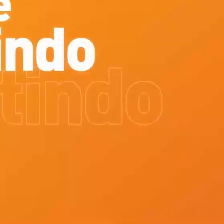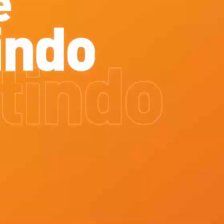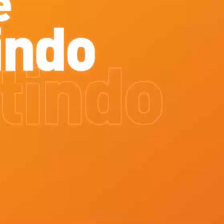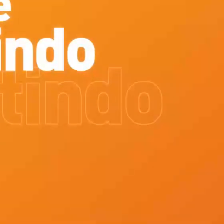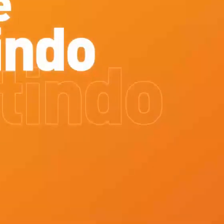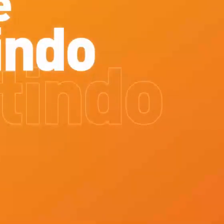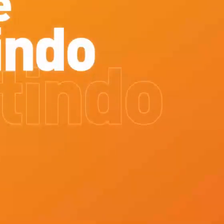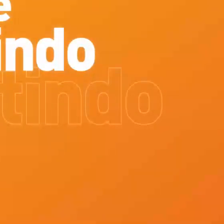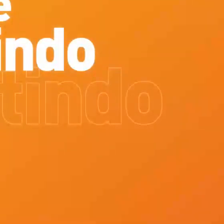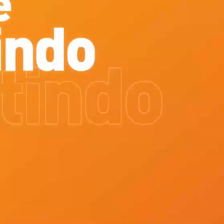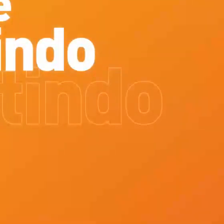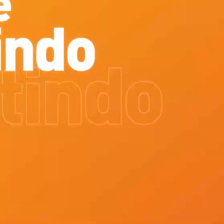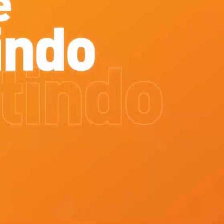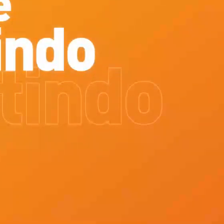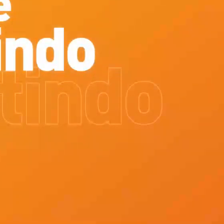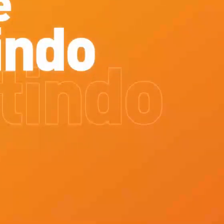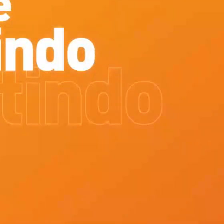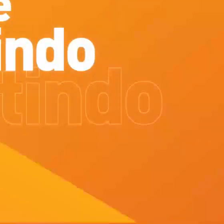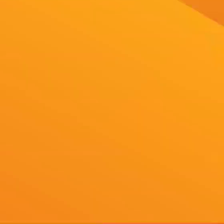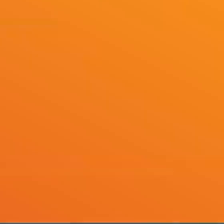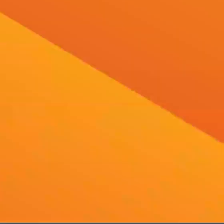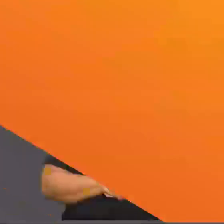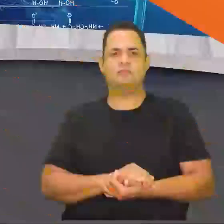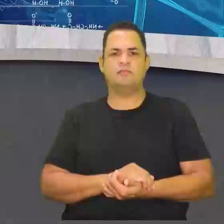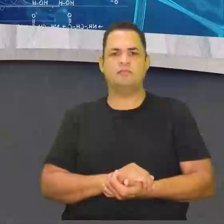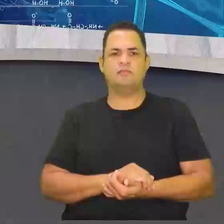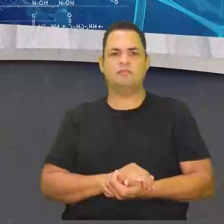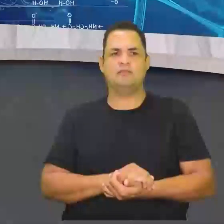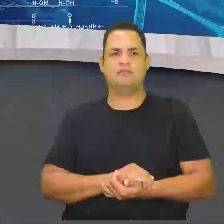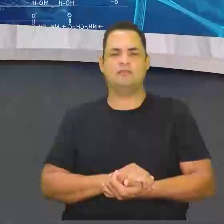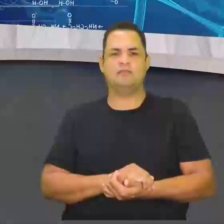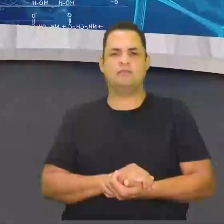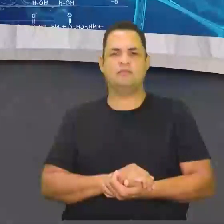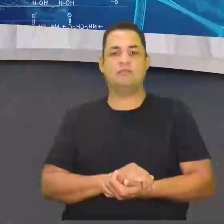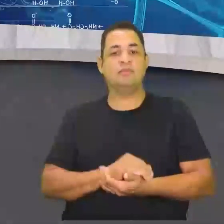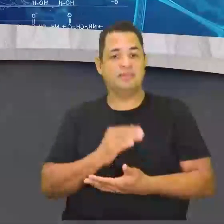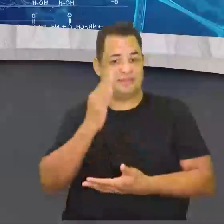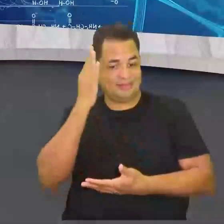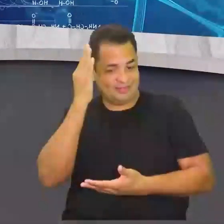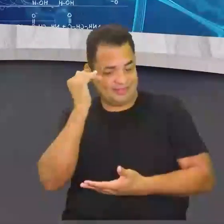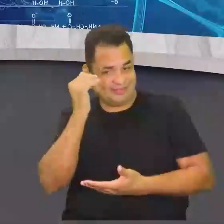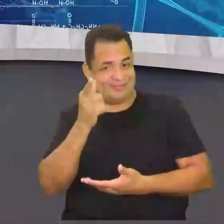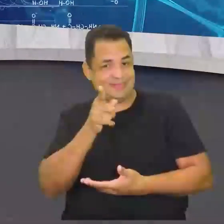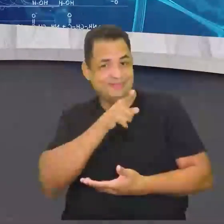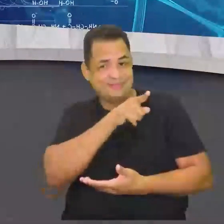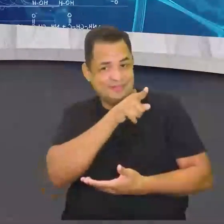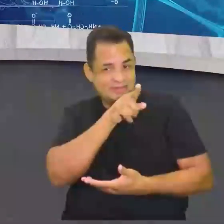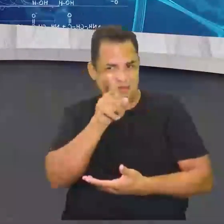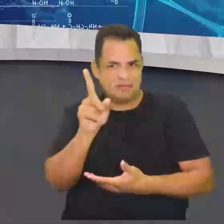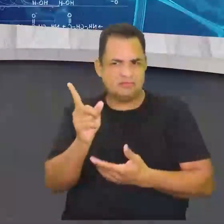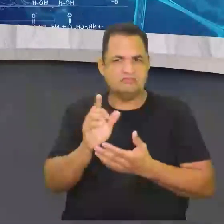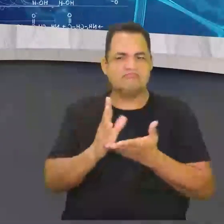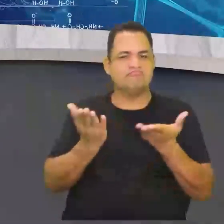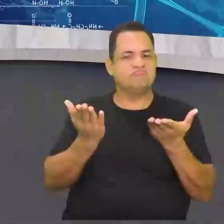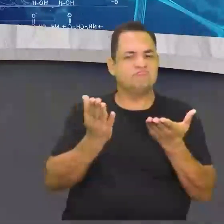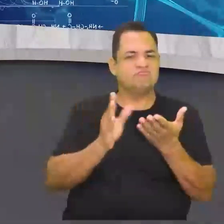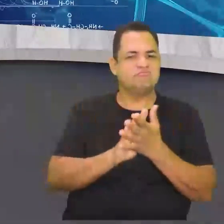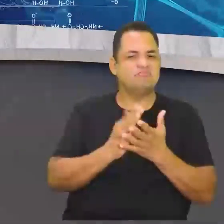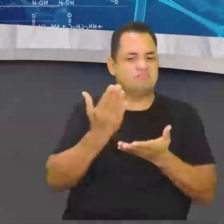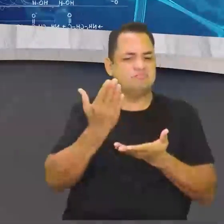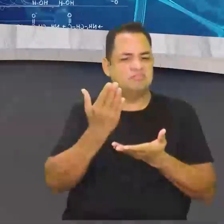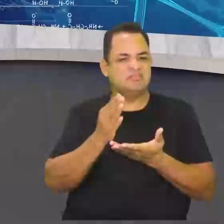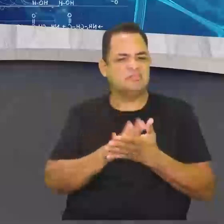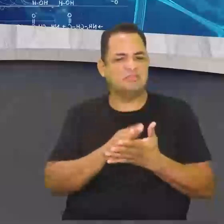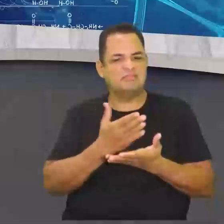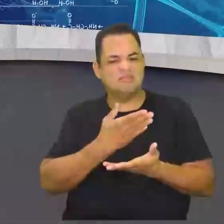Eu sei sei que alguns de vocês devem não ter curtido